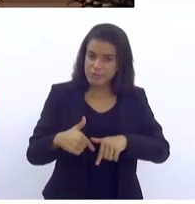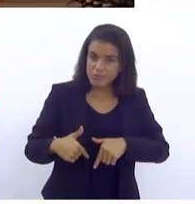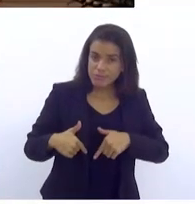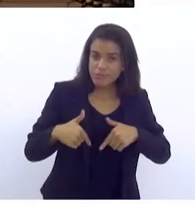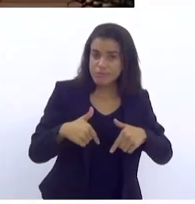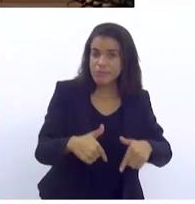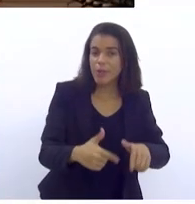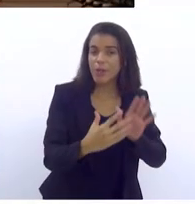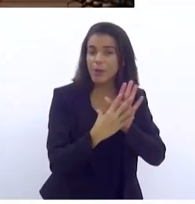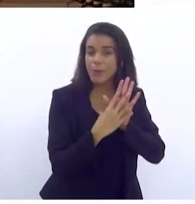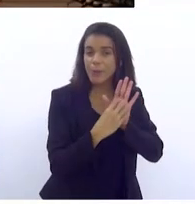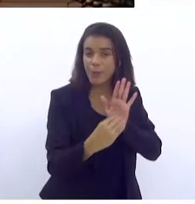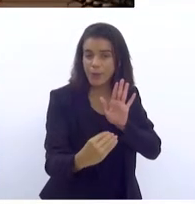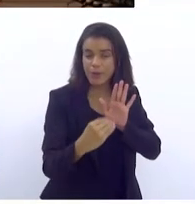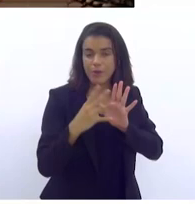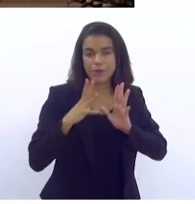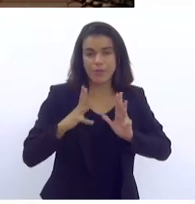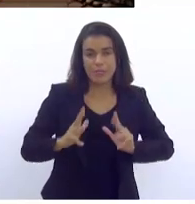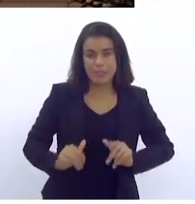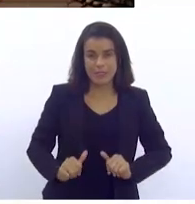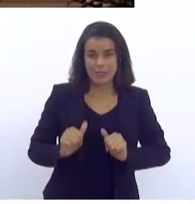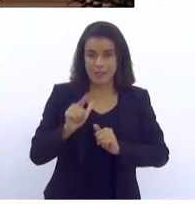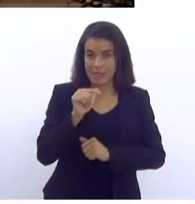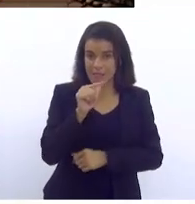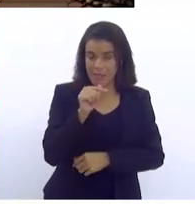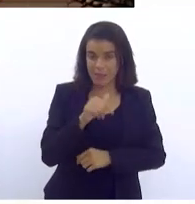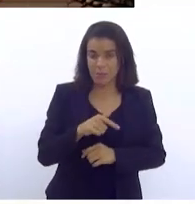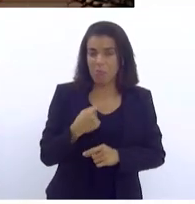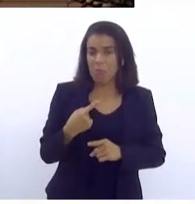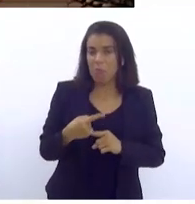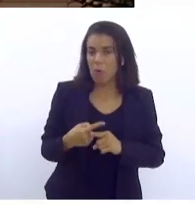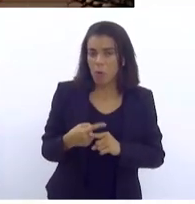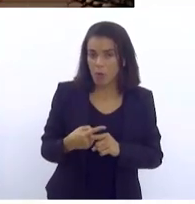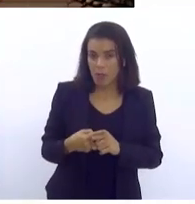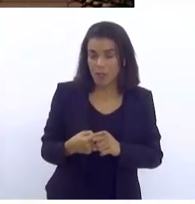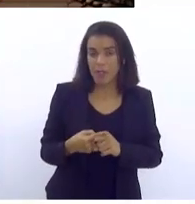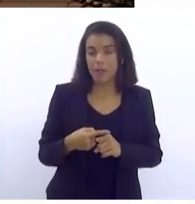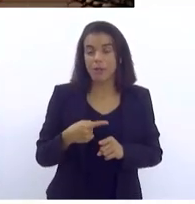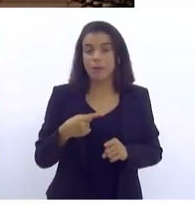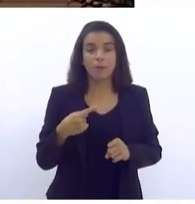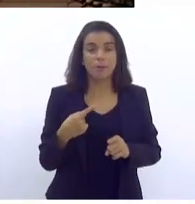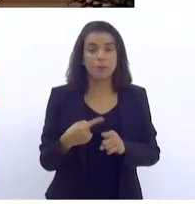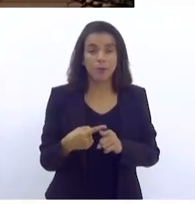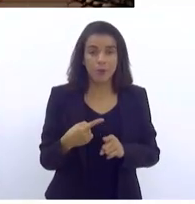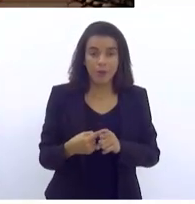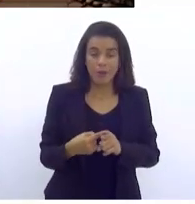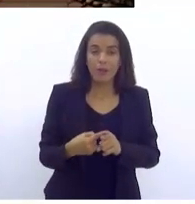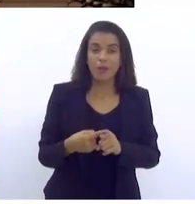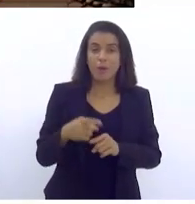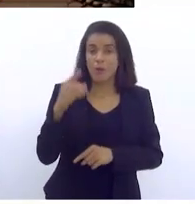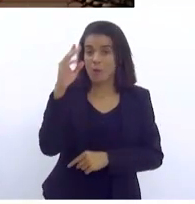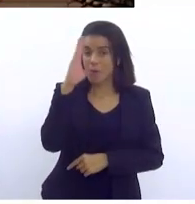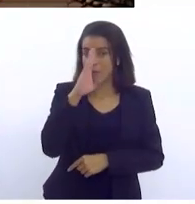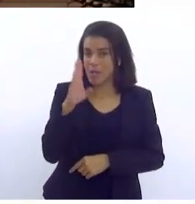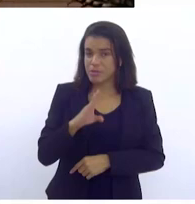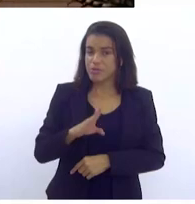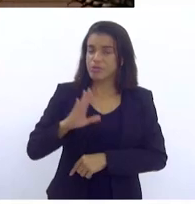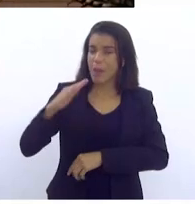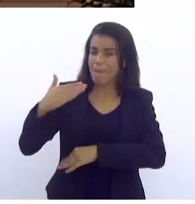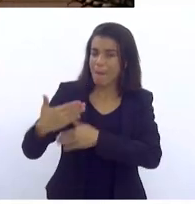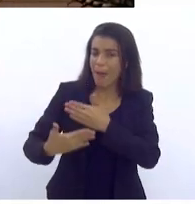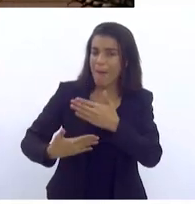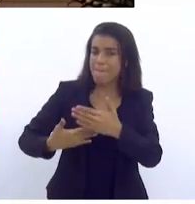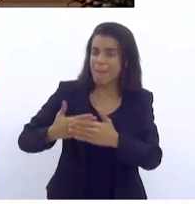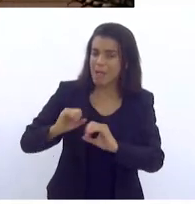modelagens de saneamento isso aconteceu por quê Porque a gente vem o Brasil ele vem se